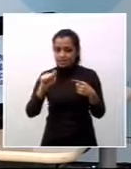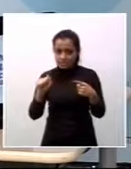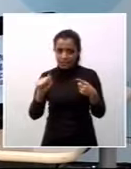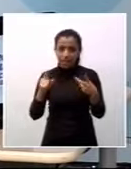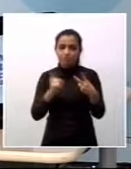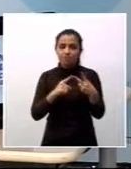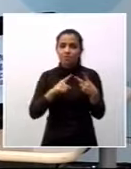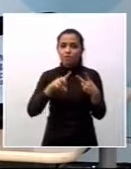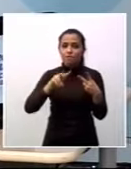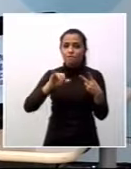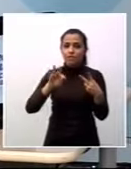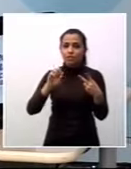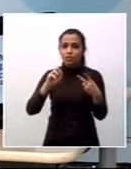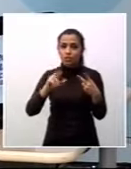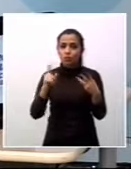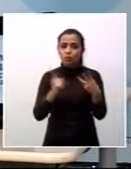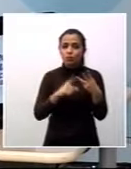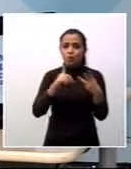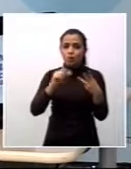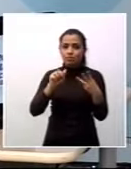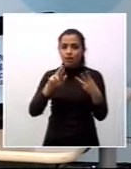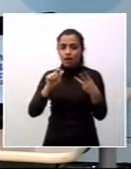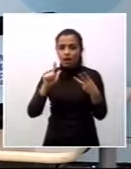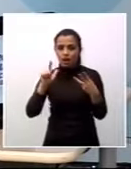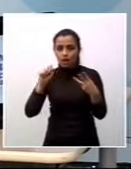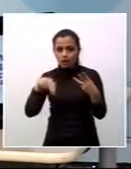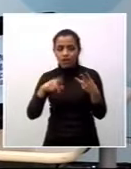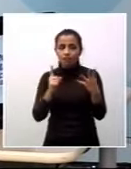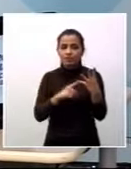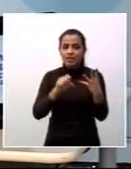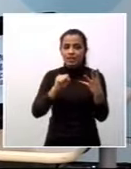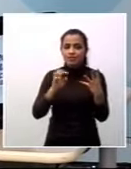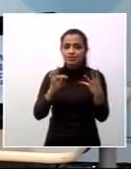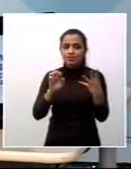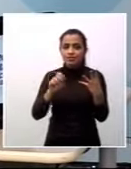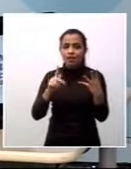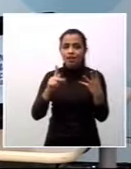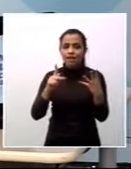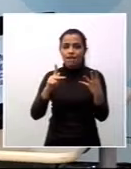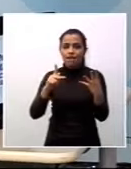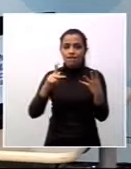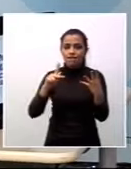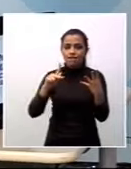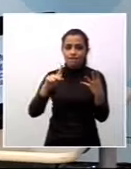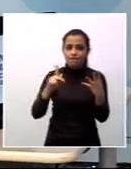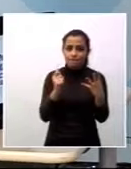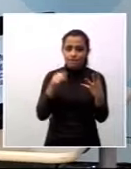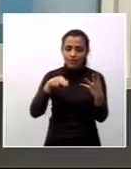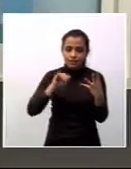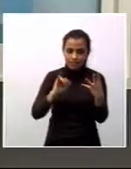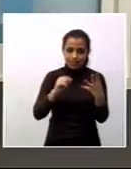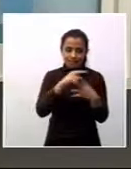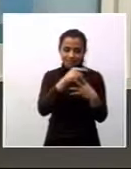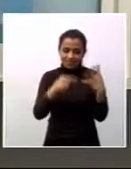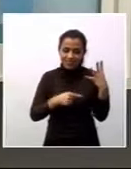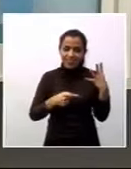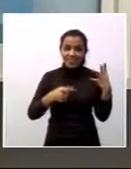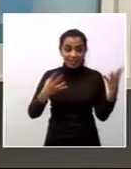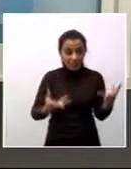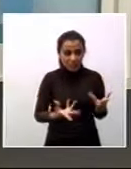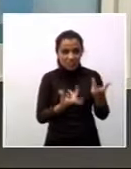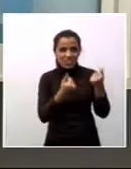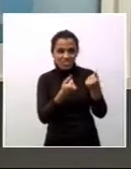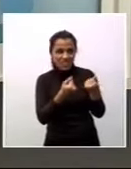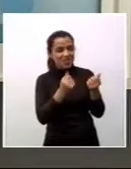o darlan e a stephanie que colocaram alguns elogios aula maravilhosa melhorar aula ou legal